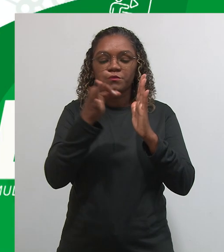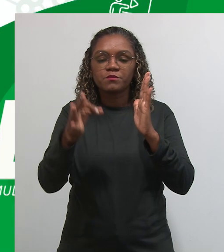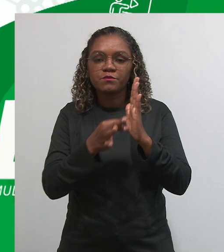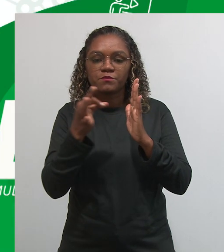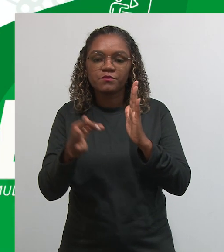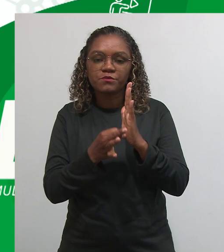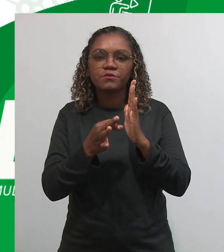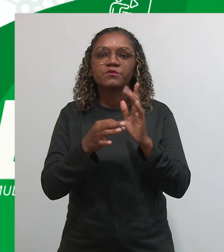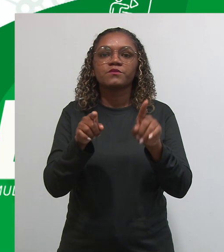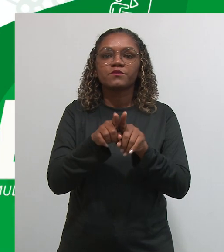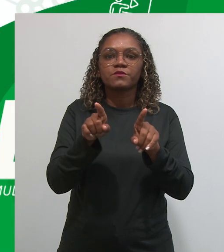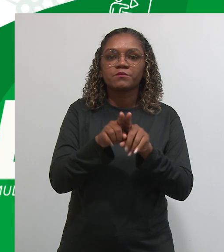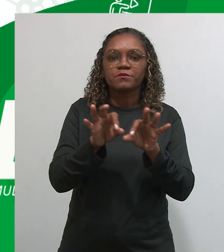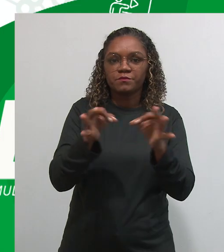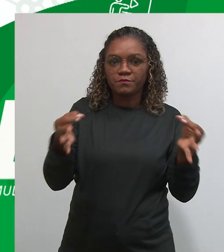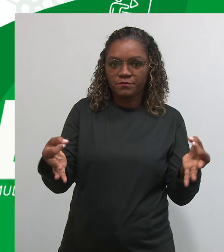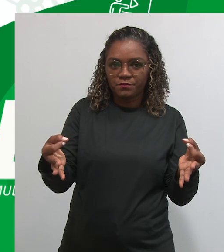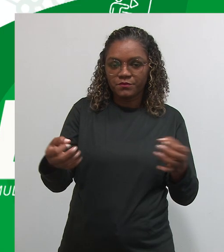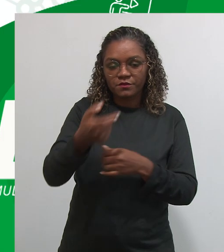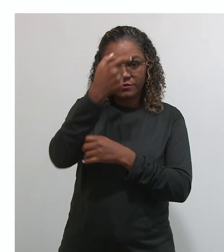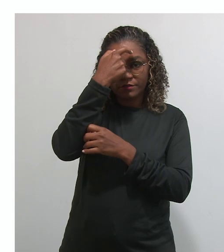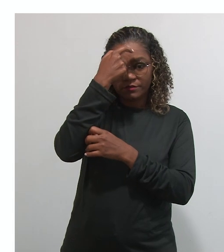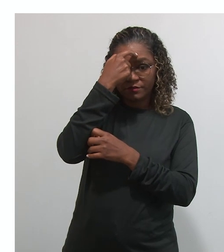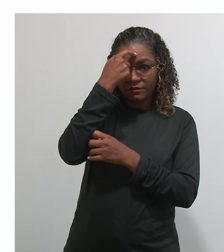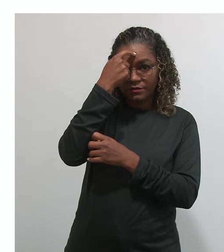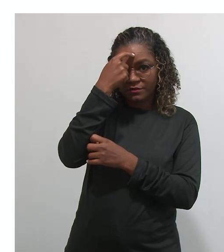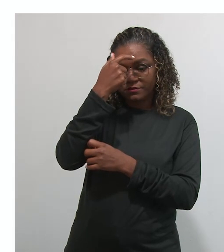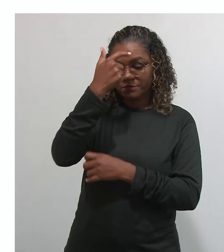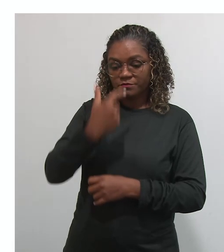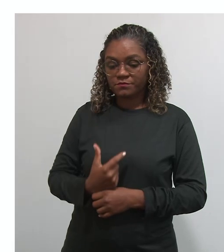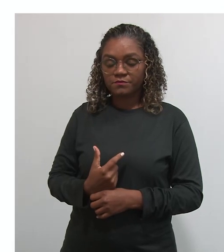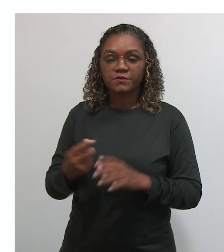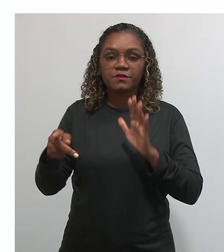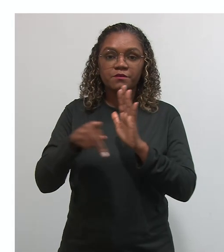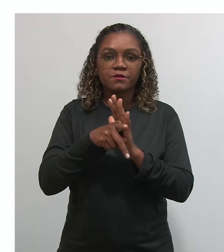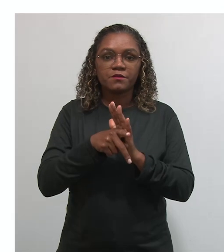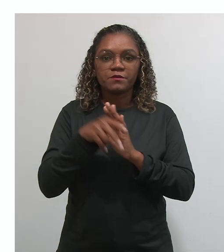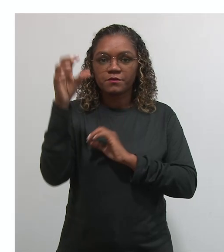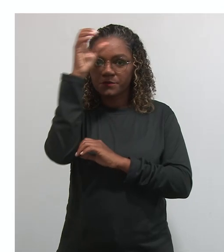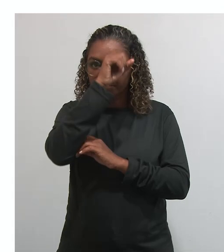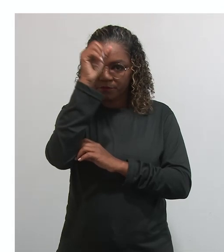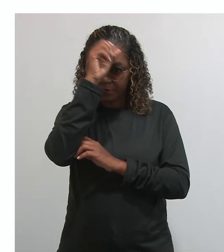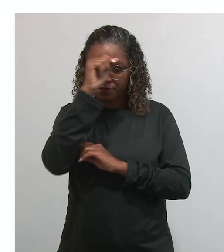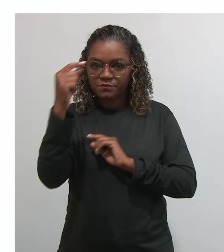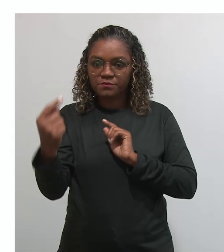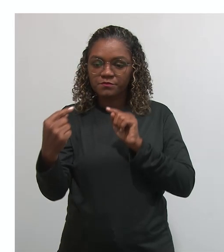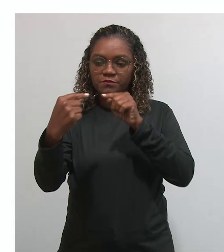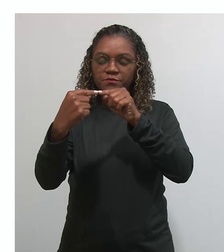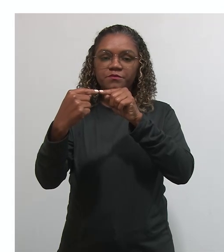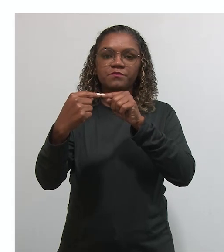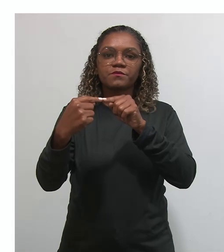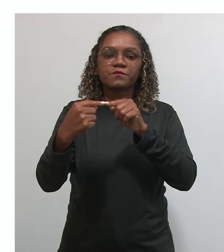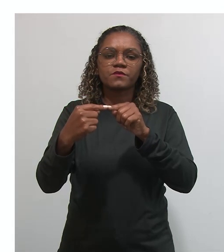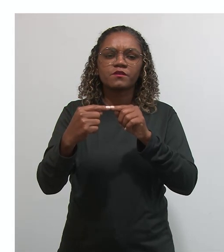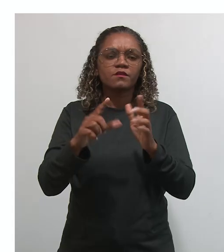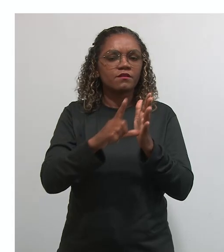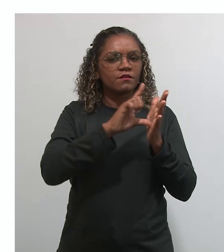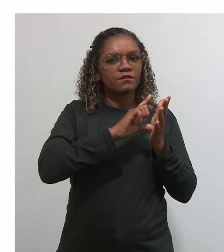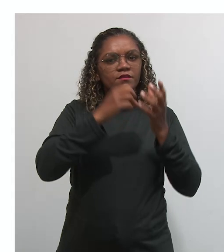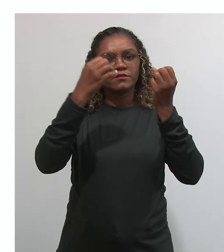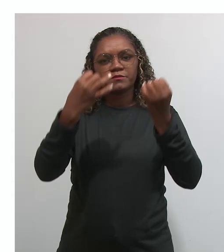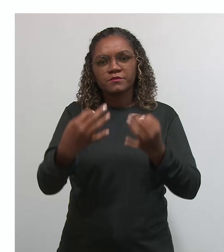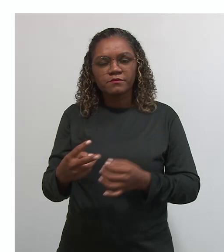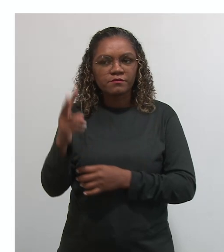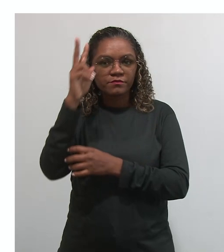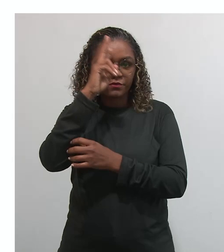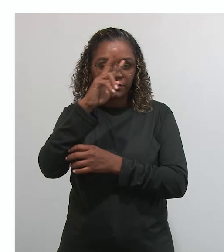comum, consciência do ser para aprender. Na nossa primeira aula aqui, nós já falamos um pouco sobre a